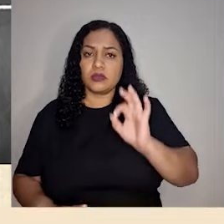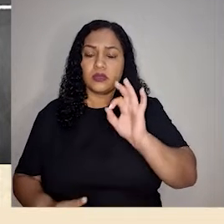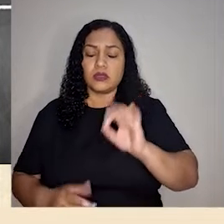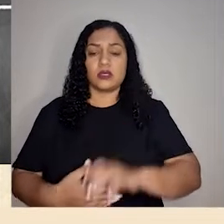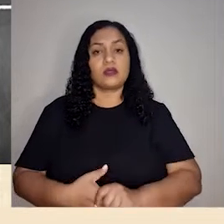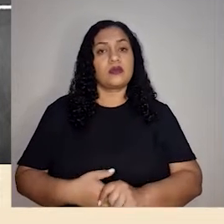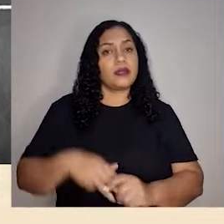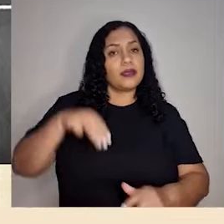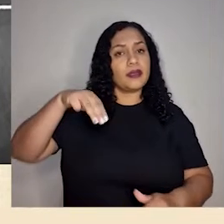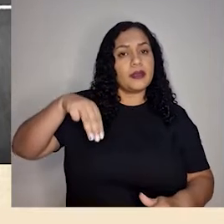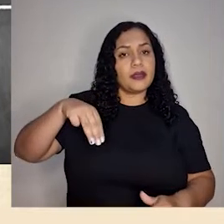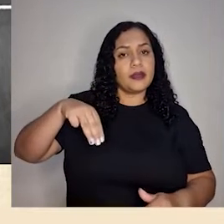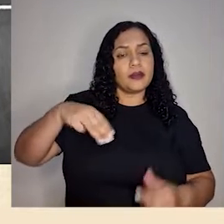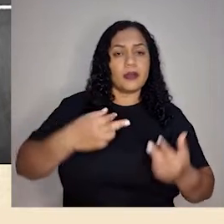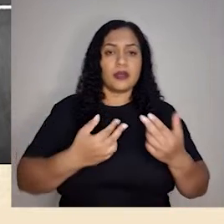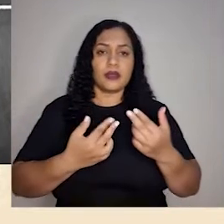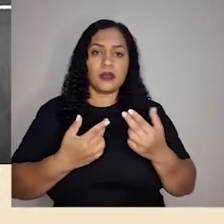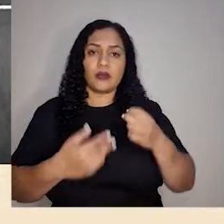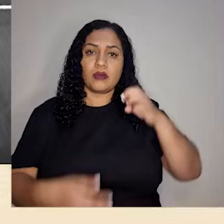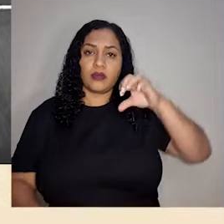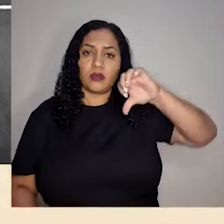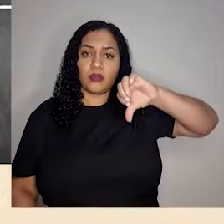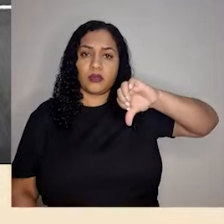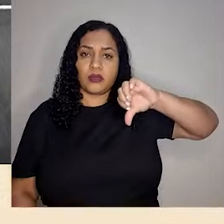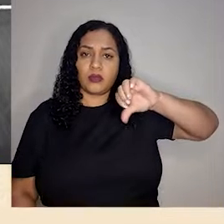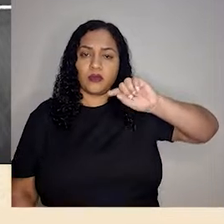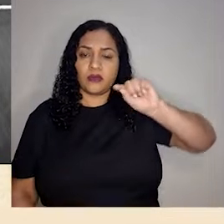forma que o montante seja de